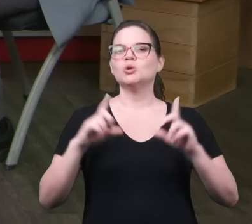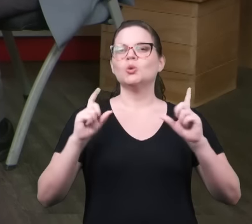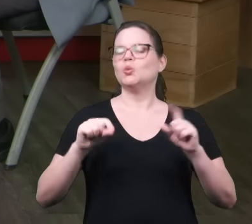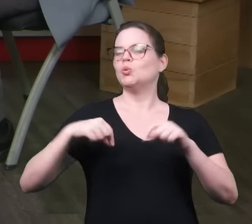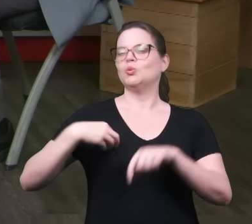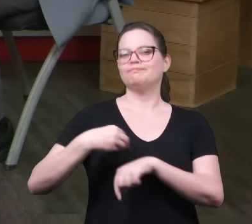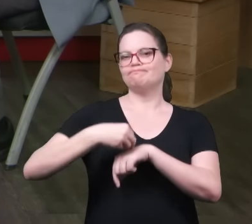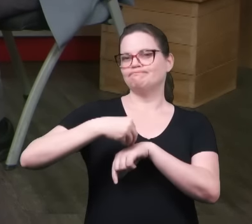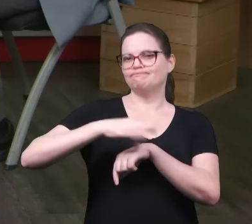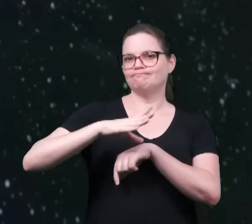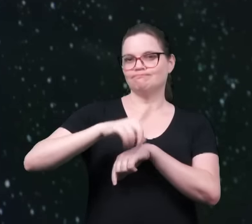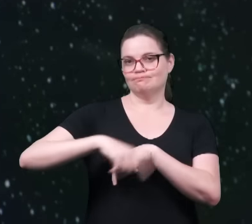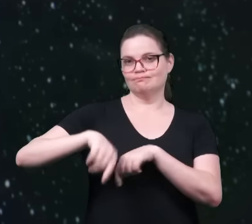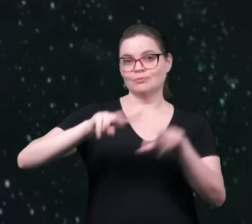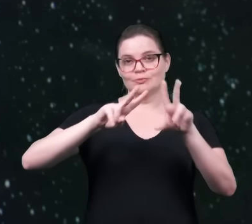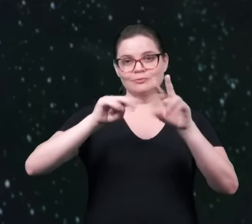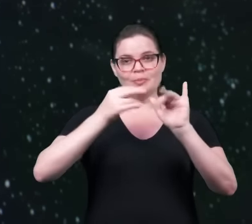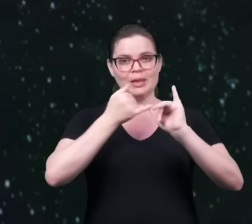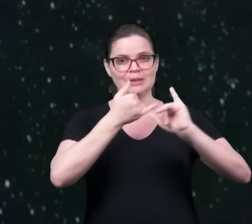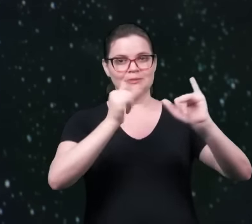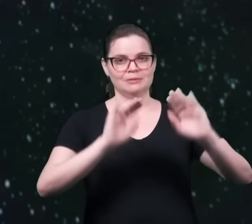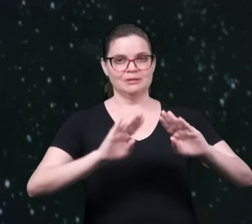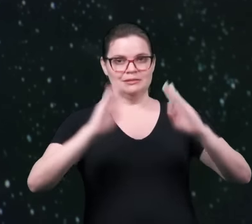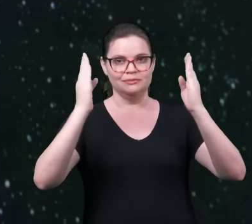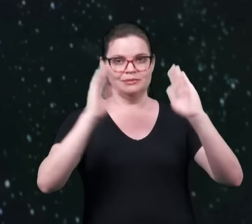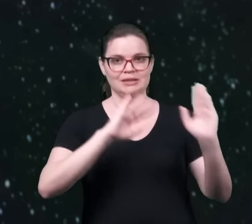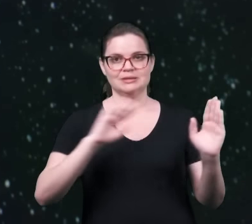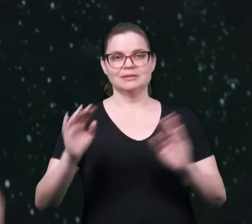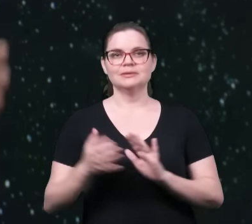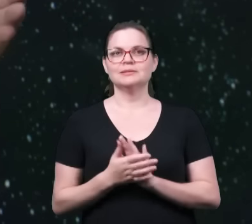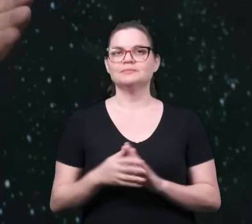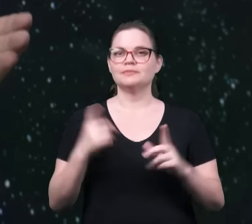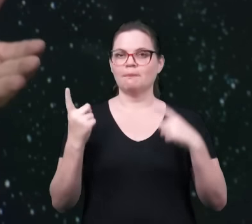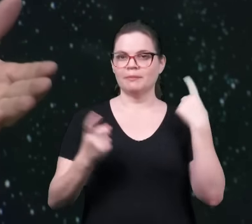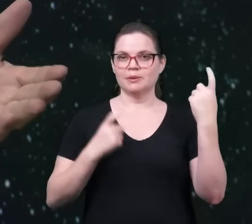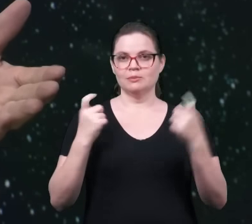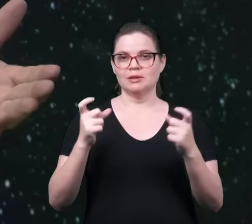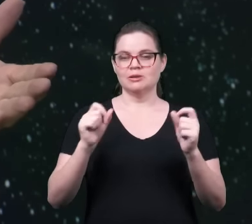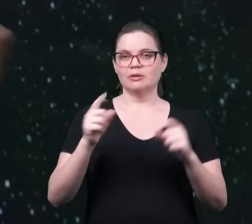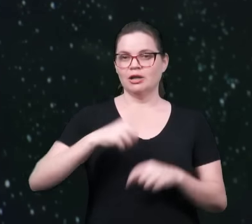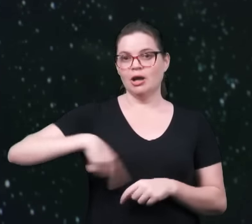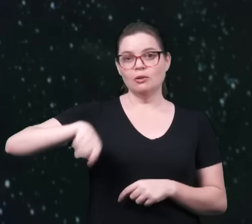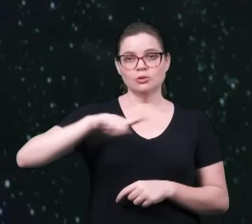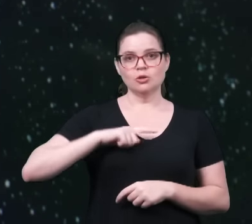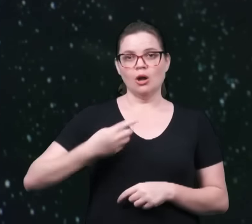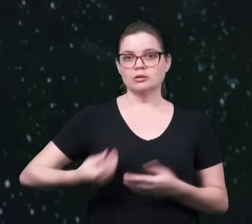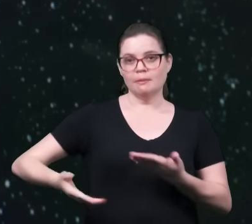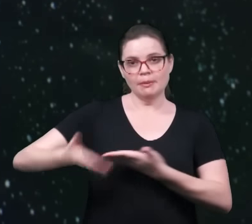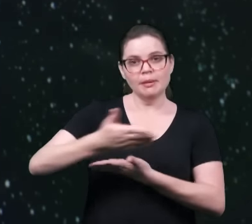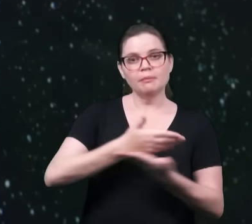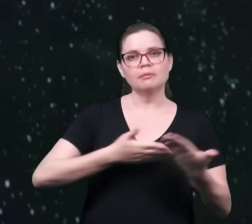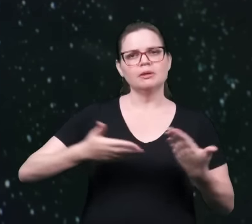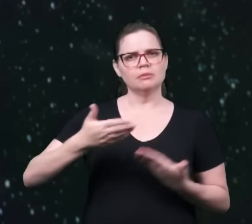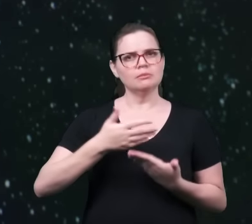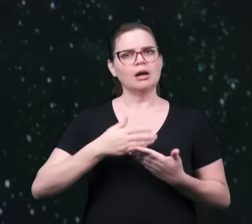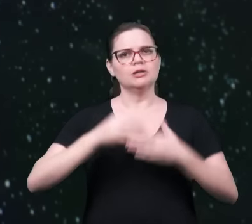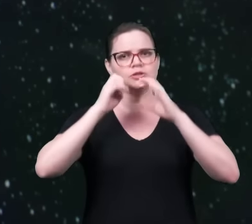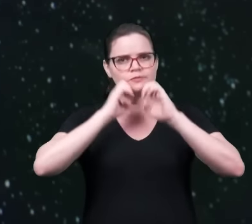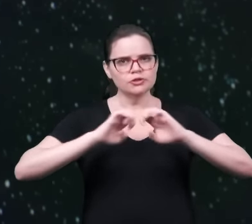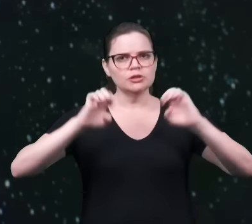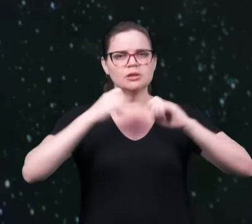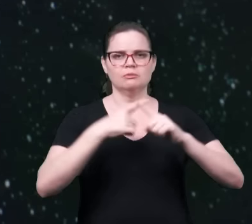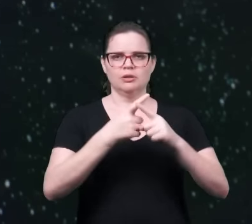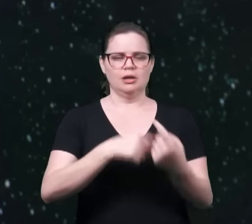Trombetas e Festas? Bem, Sérgio, a preocupação é o nosso envolvimento, aquilo que o pastor Sérgio já comentou. Nós temos uma responsabilidade diante do